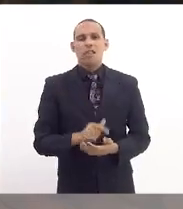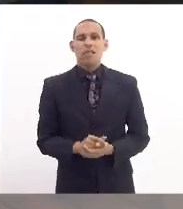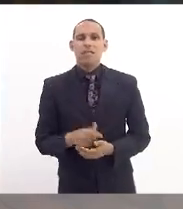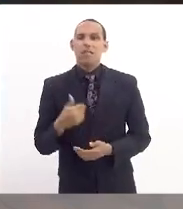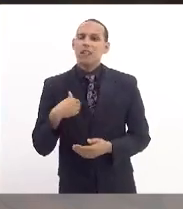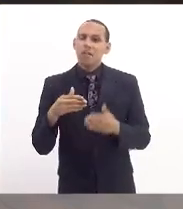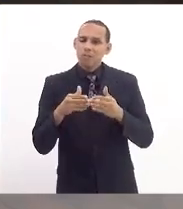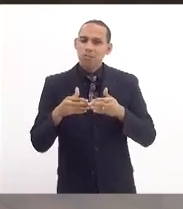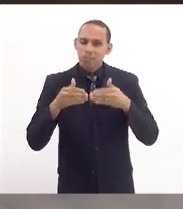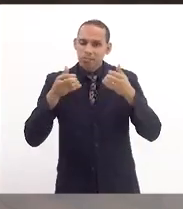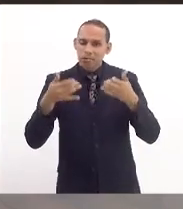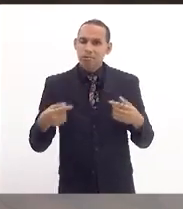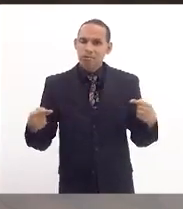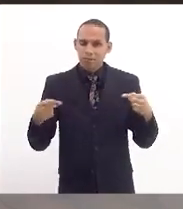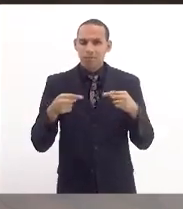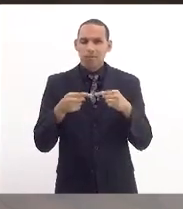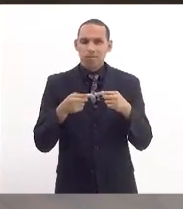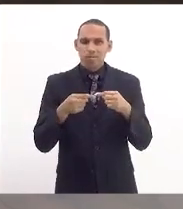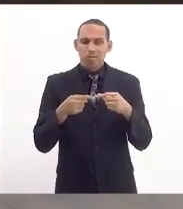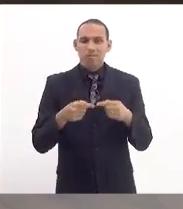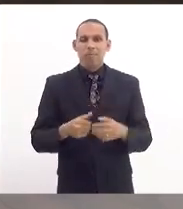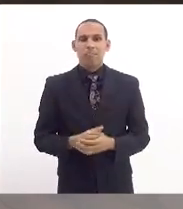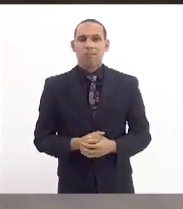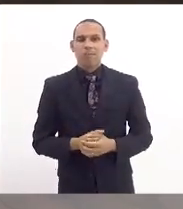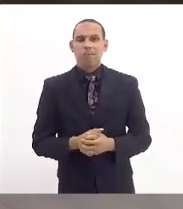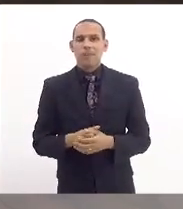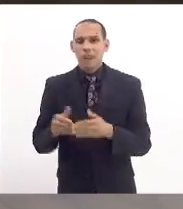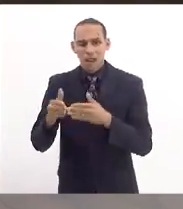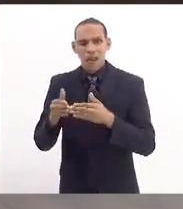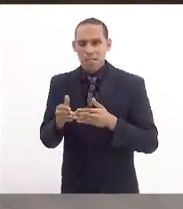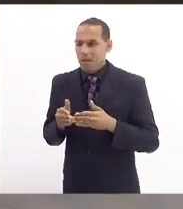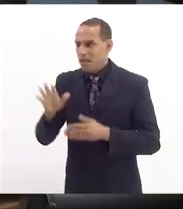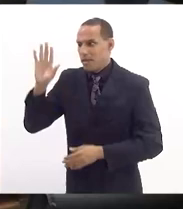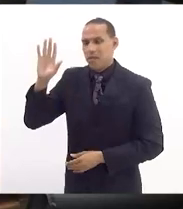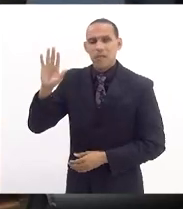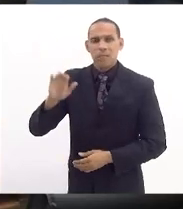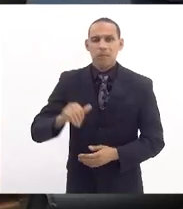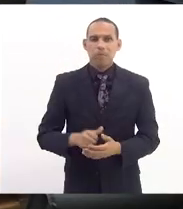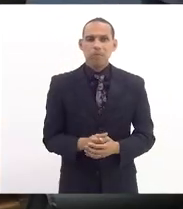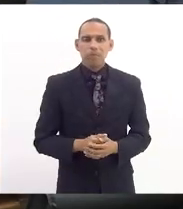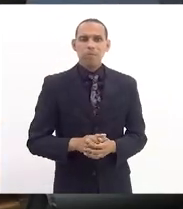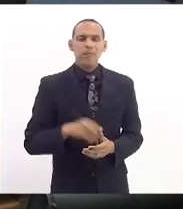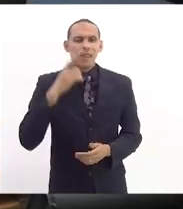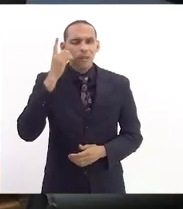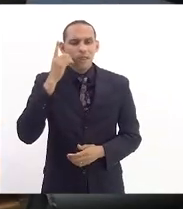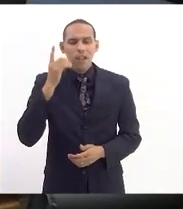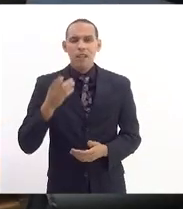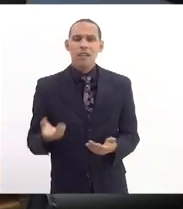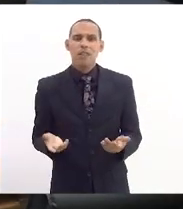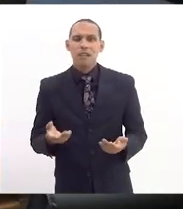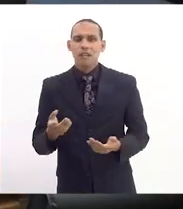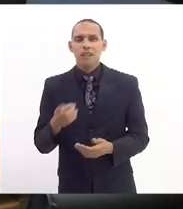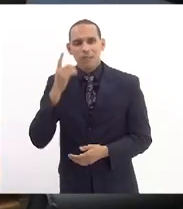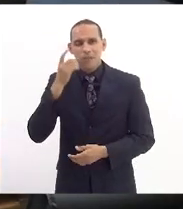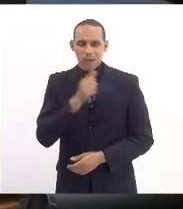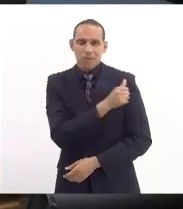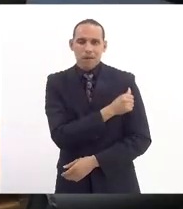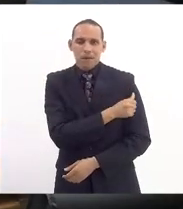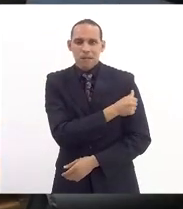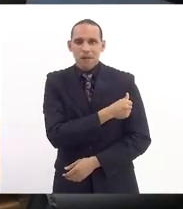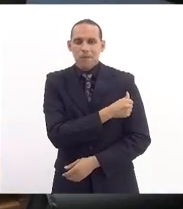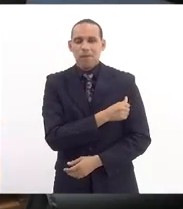meu pela ordem vai nesse sentido o João então deputada eu tal da